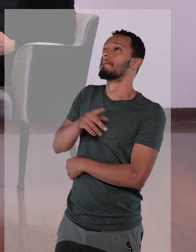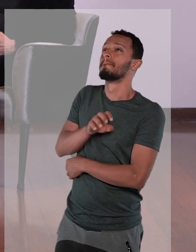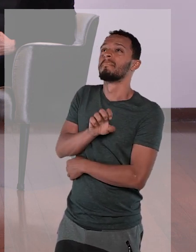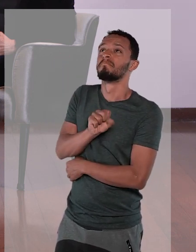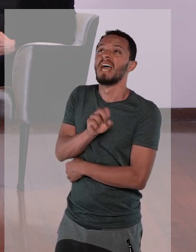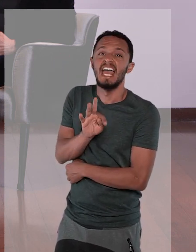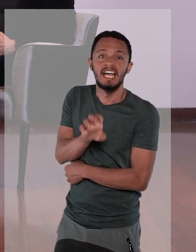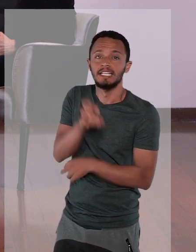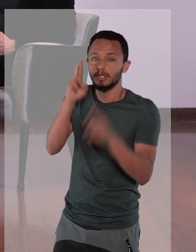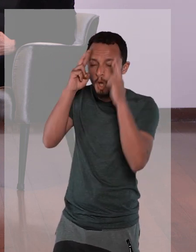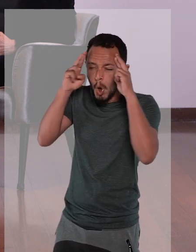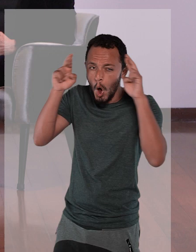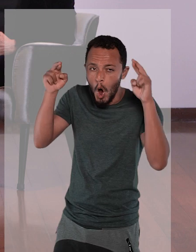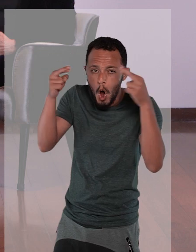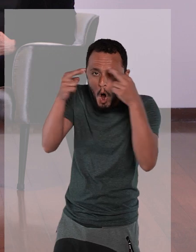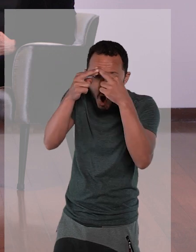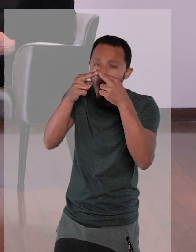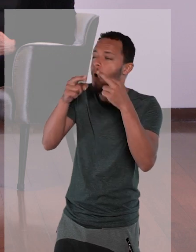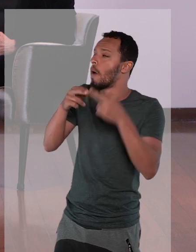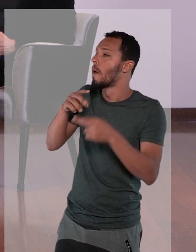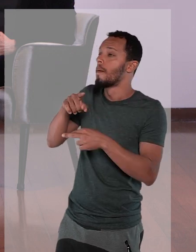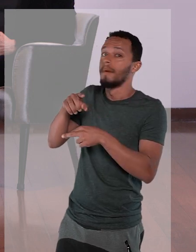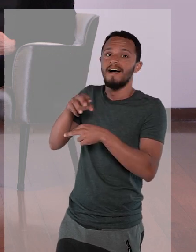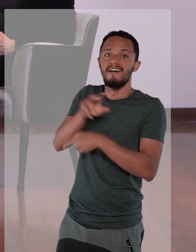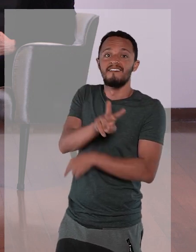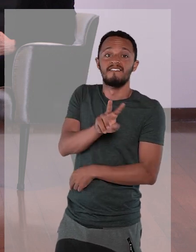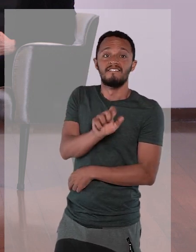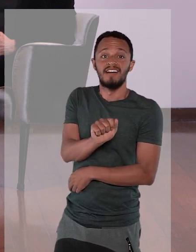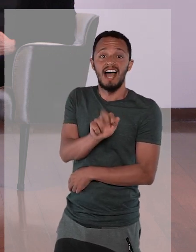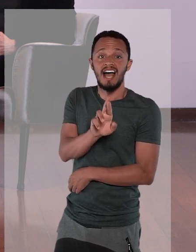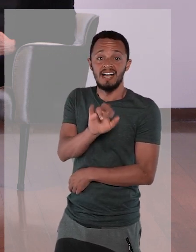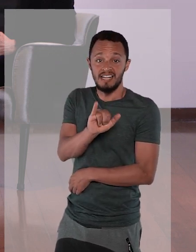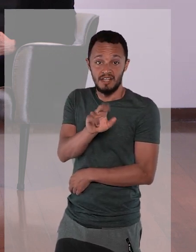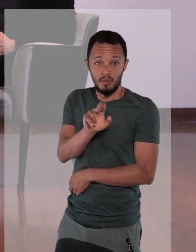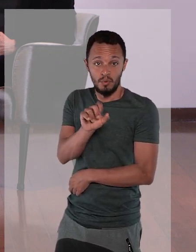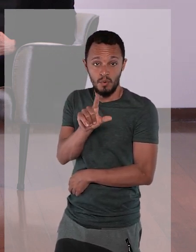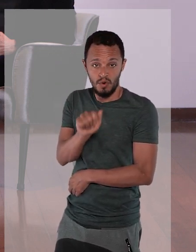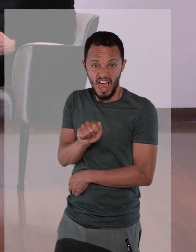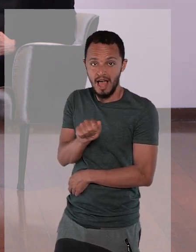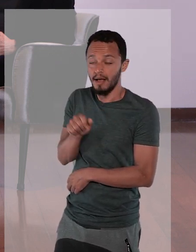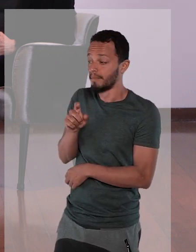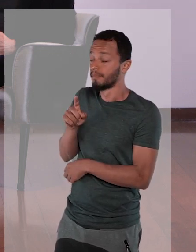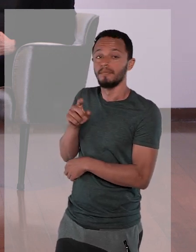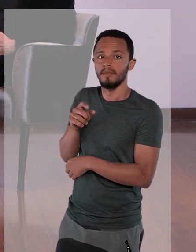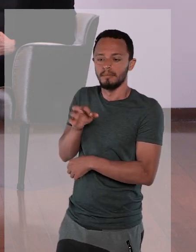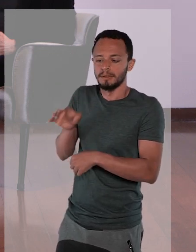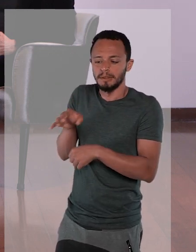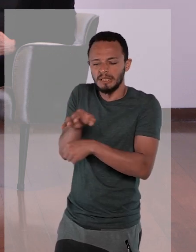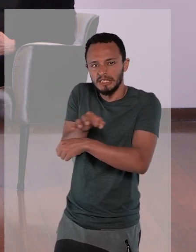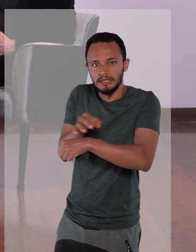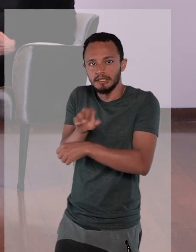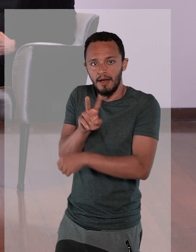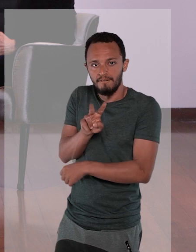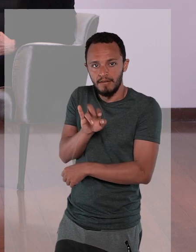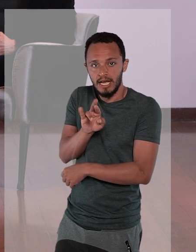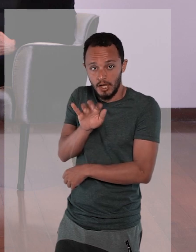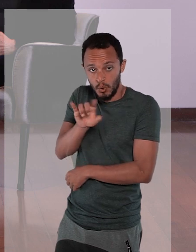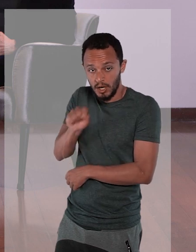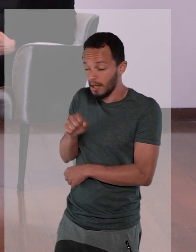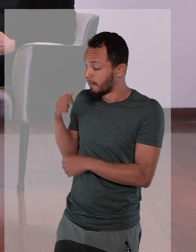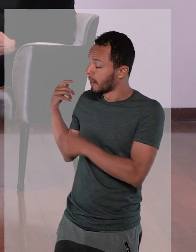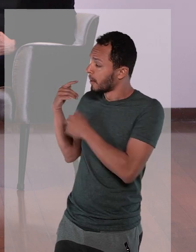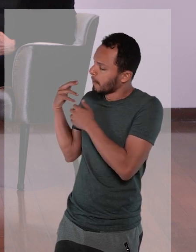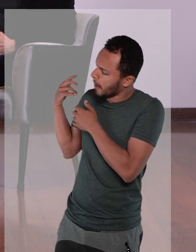Império Romano, né? Então, assim, e era varíola, muito provavelmente, né, Carlos? Era varíola, né? A gente acha que sim, né? Então, assim,